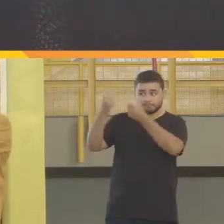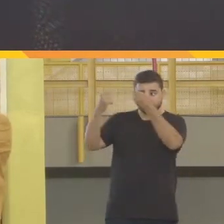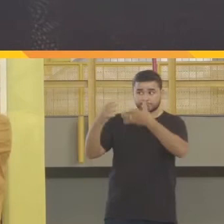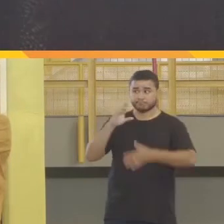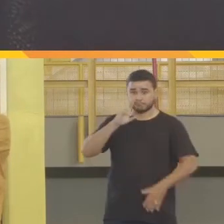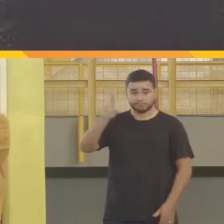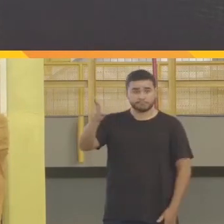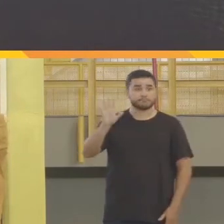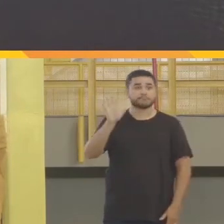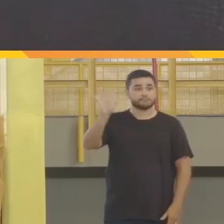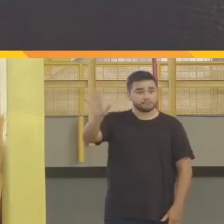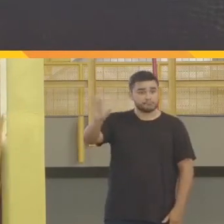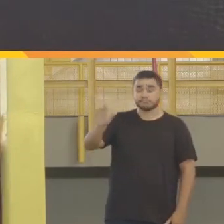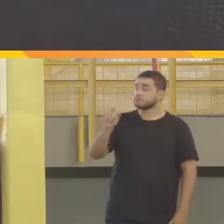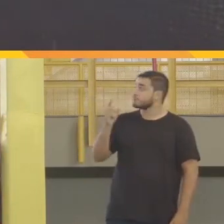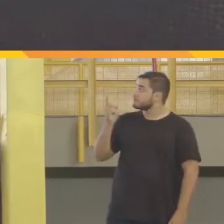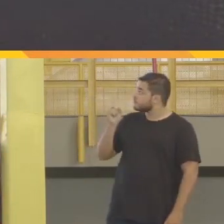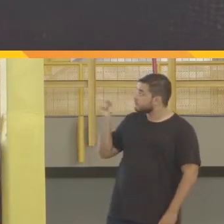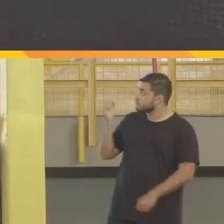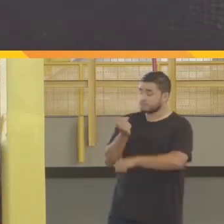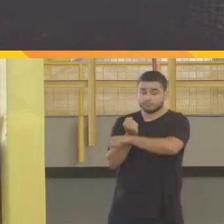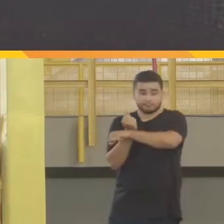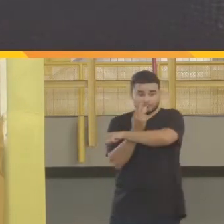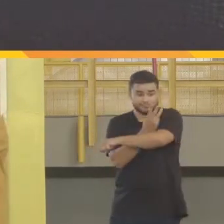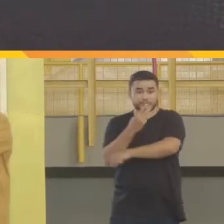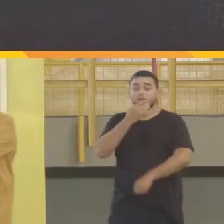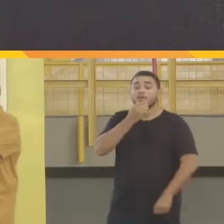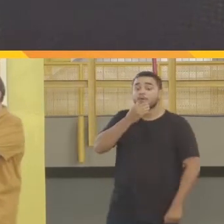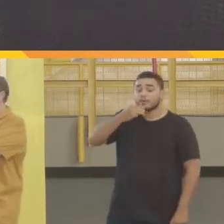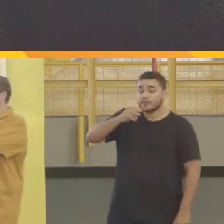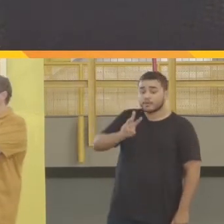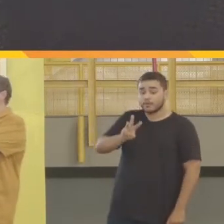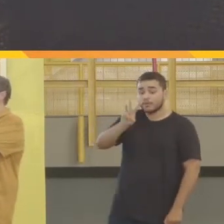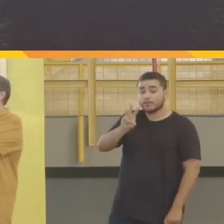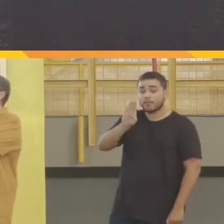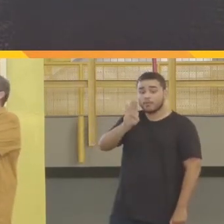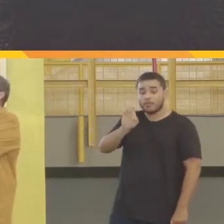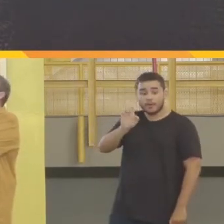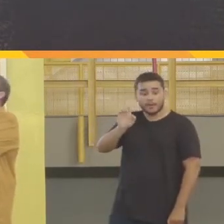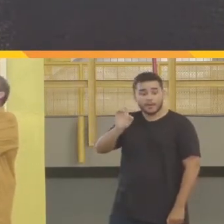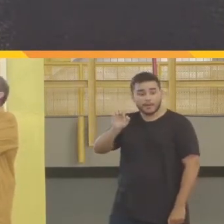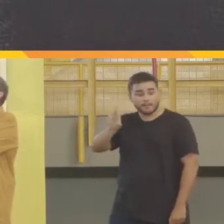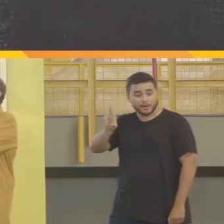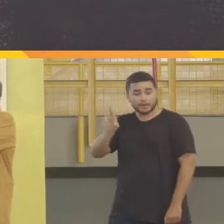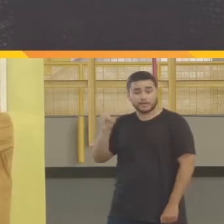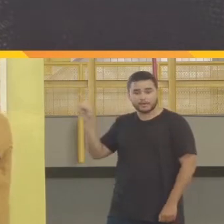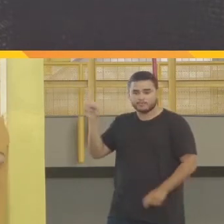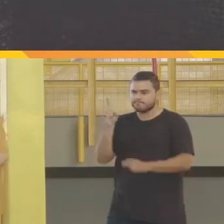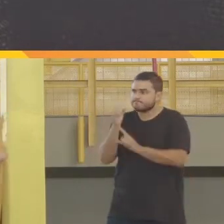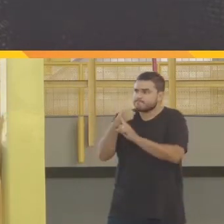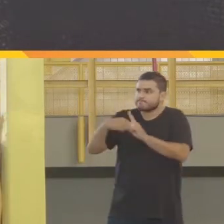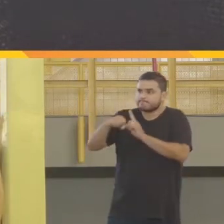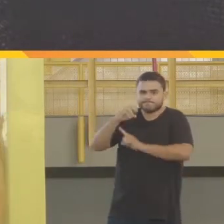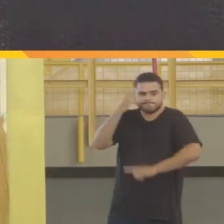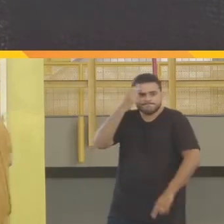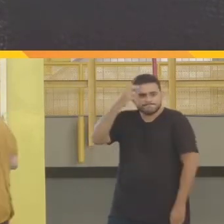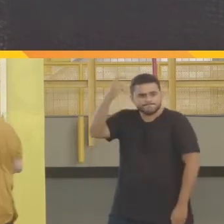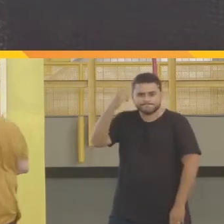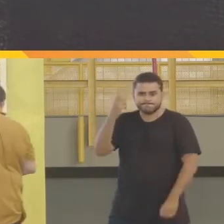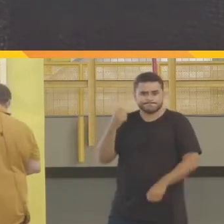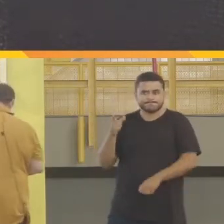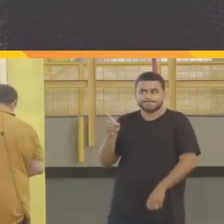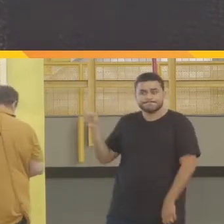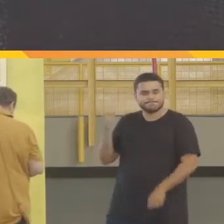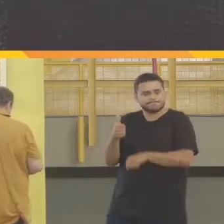sobre Max Weber, nós estamos falando de um dos maiores sociólogos que o mundo conheceu e que foi, em